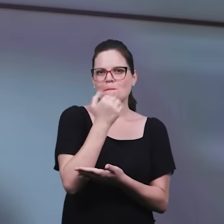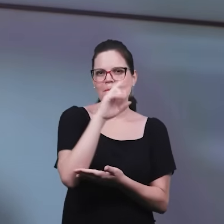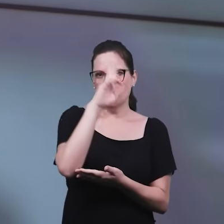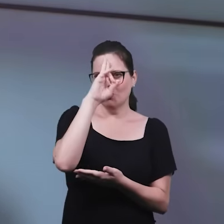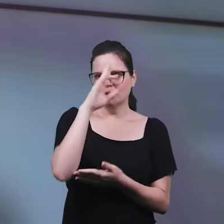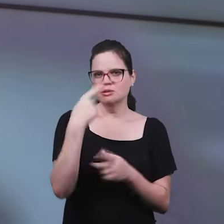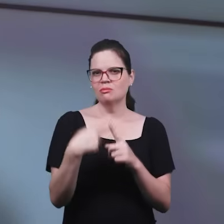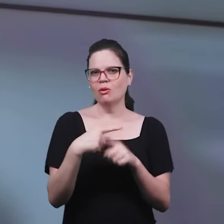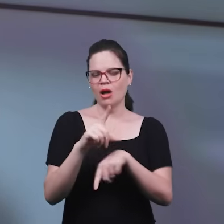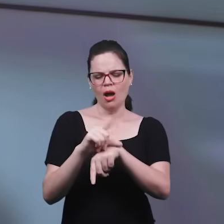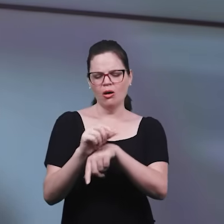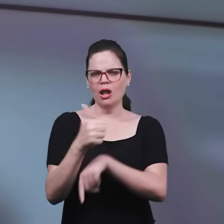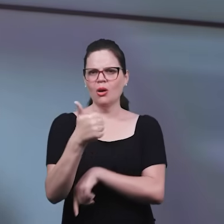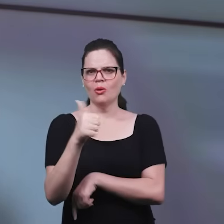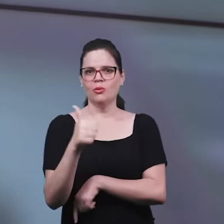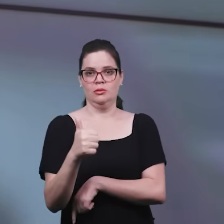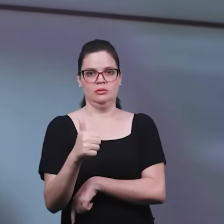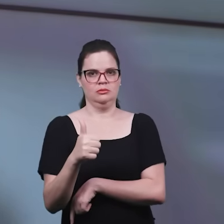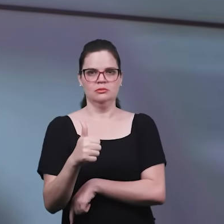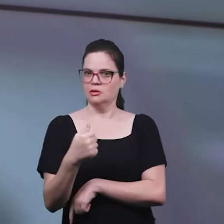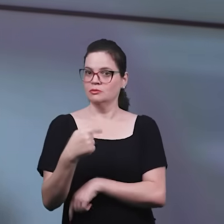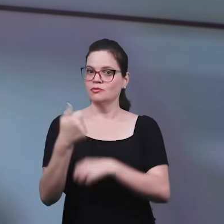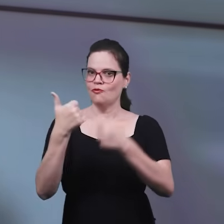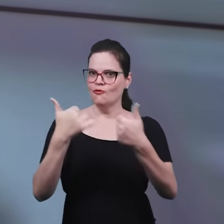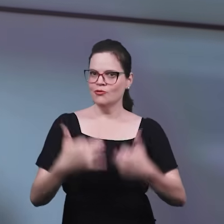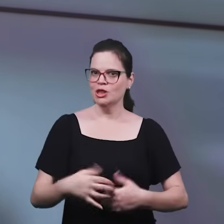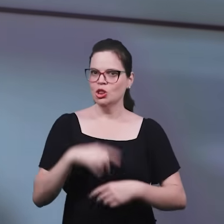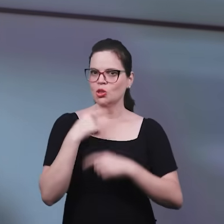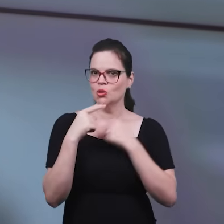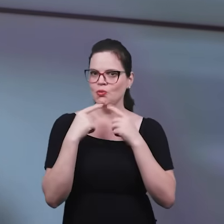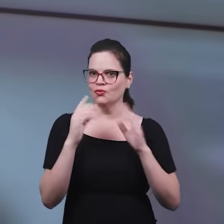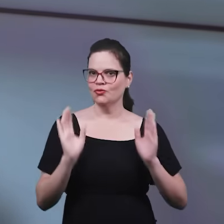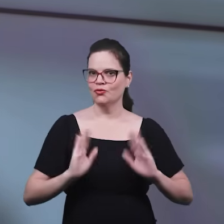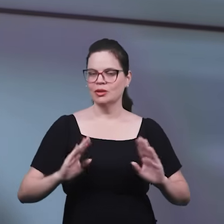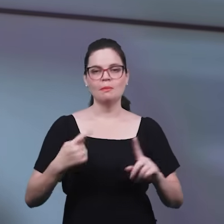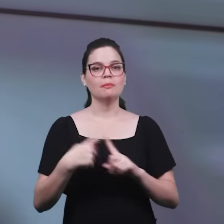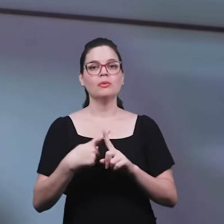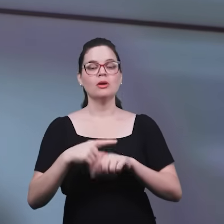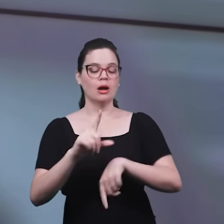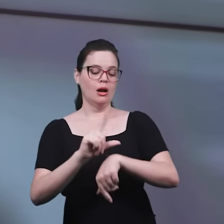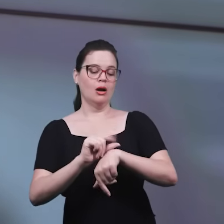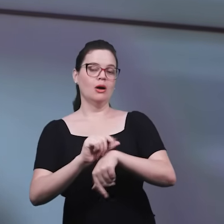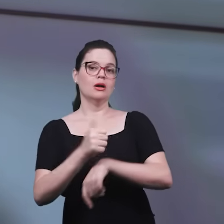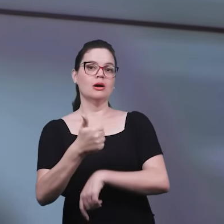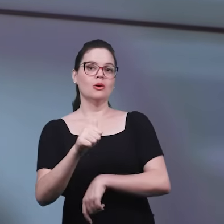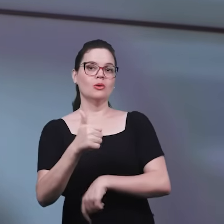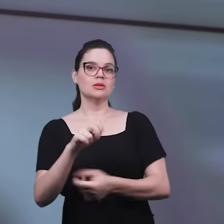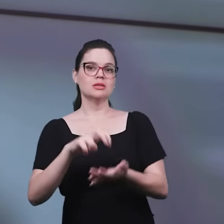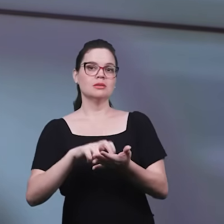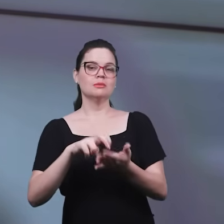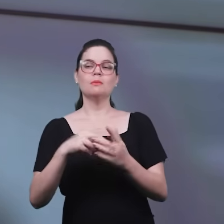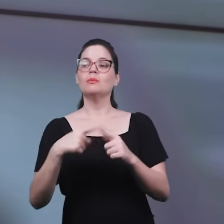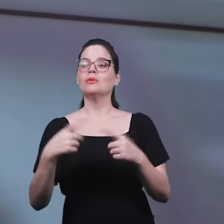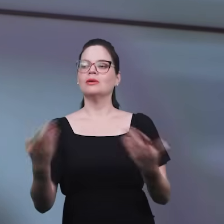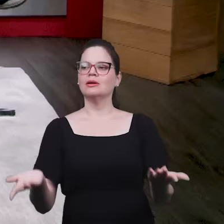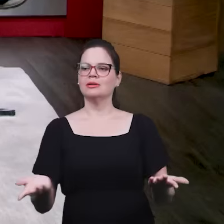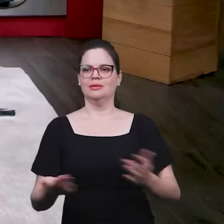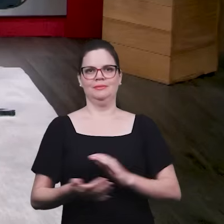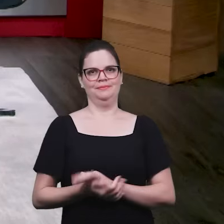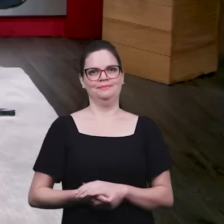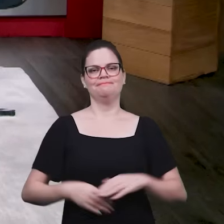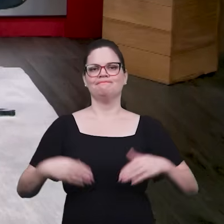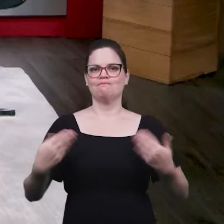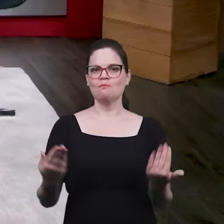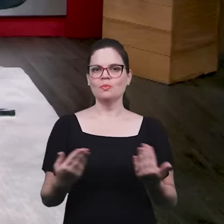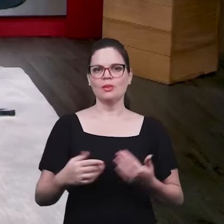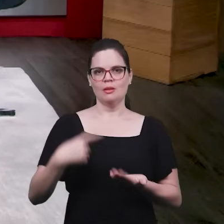vamos explicar para nós não termos dúvida. Por que o evento será realizado às 11 horas da manhã? Bom, o evento